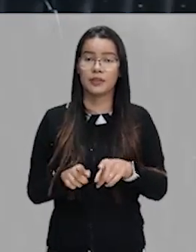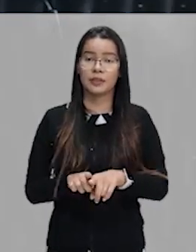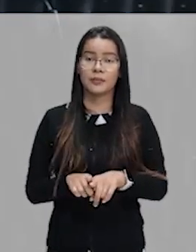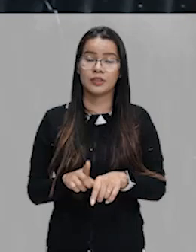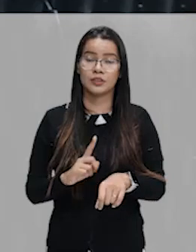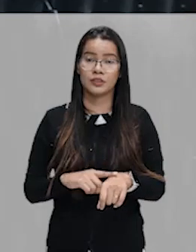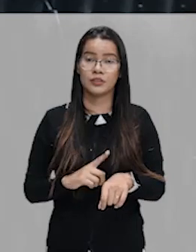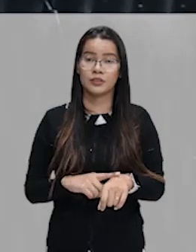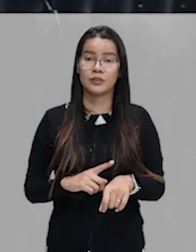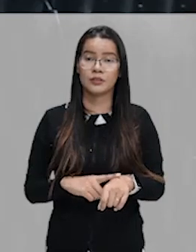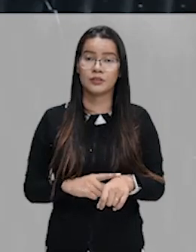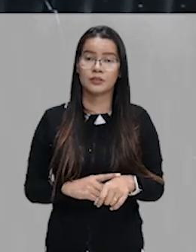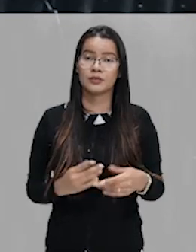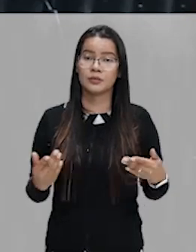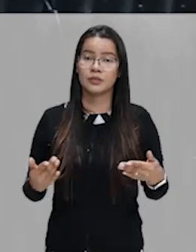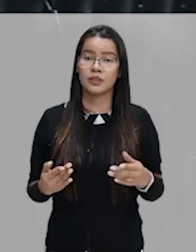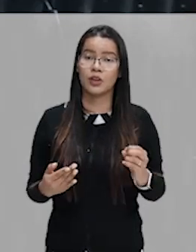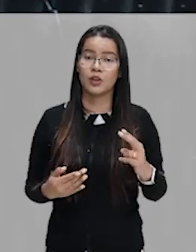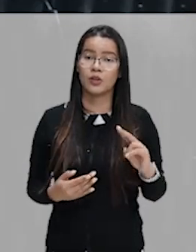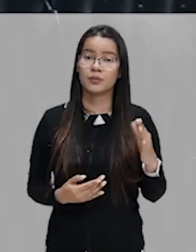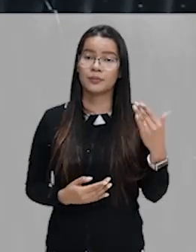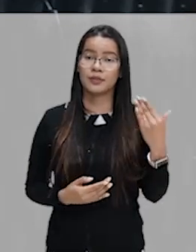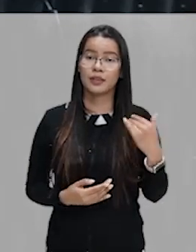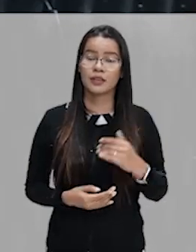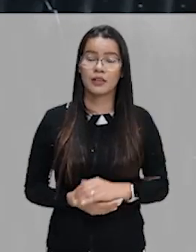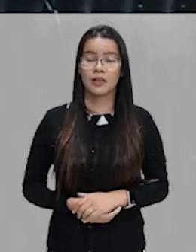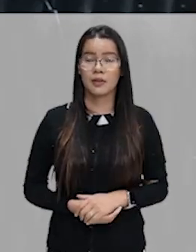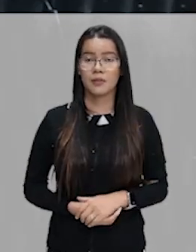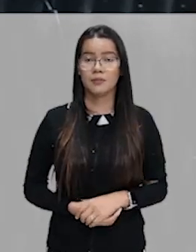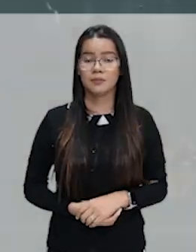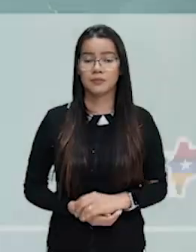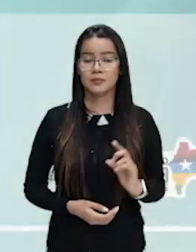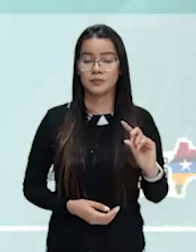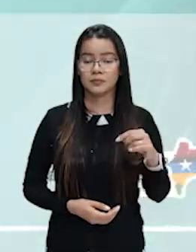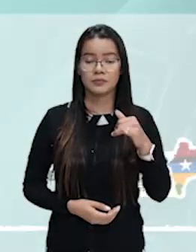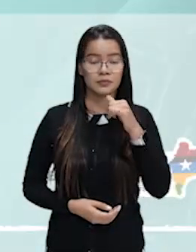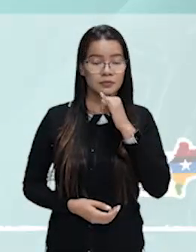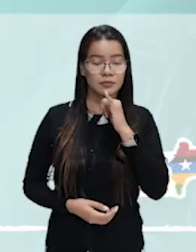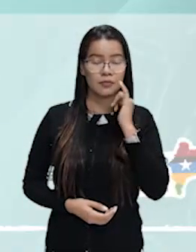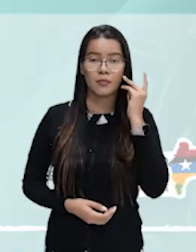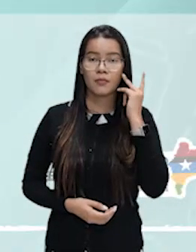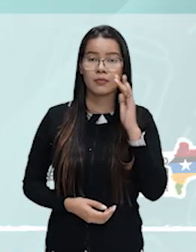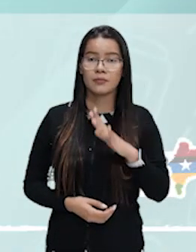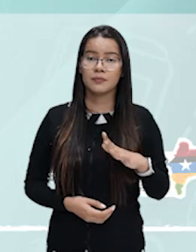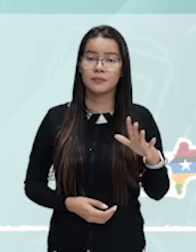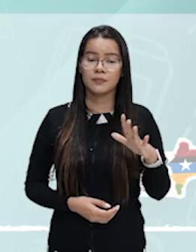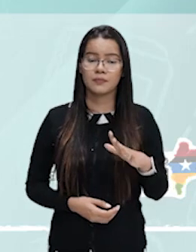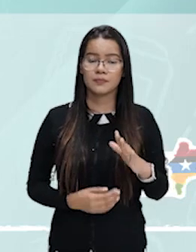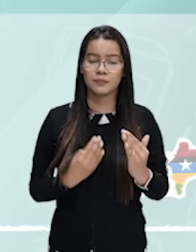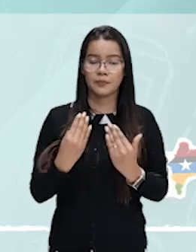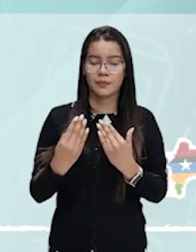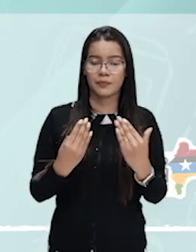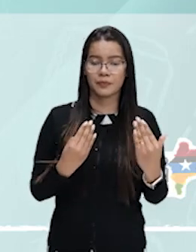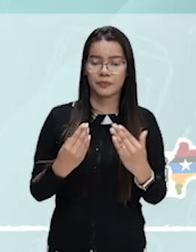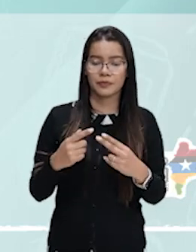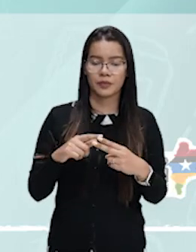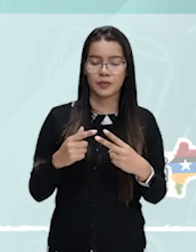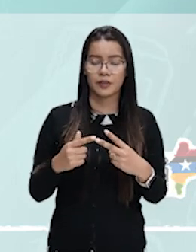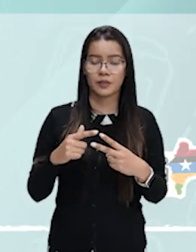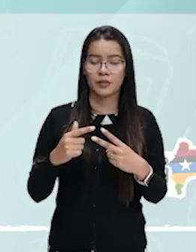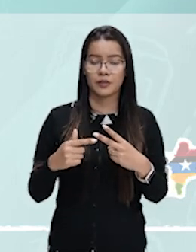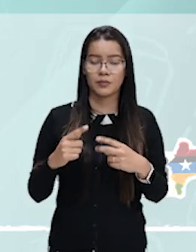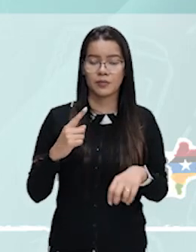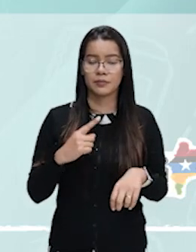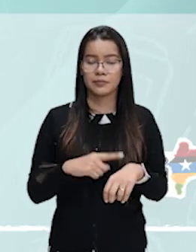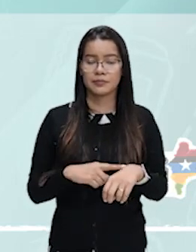tempo, tá? Presente ou passado. Outros exemplos para vocês, comparando os dois momentos